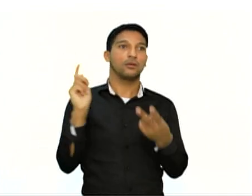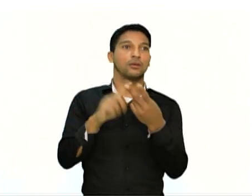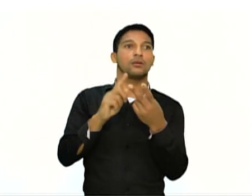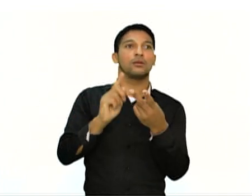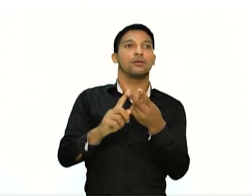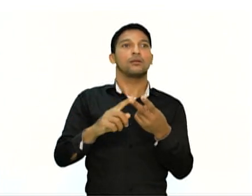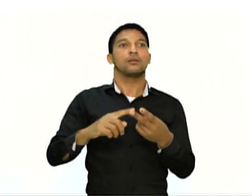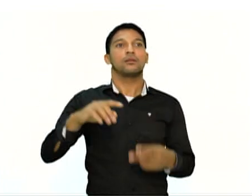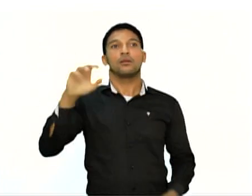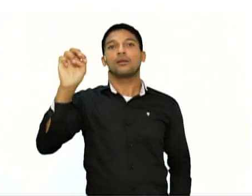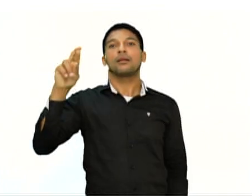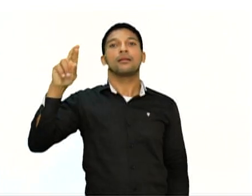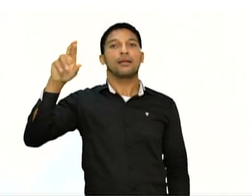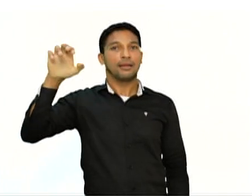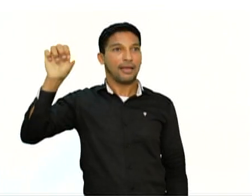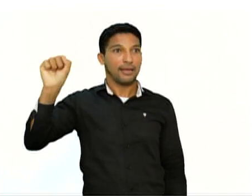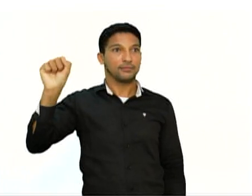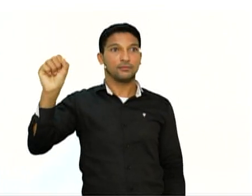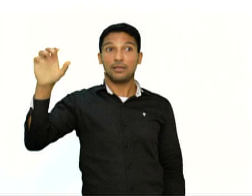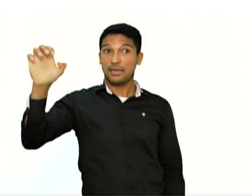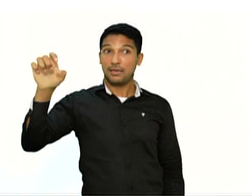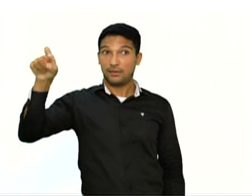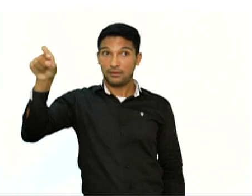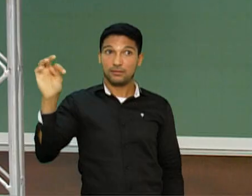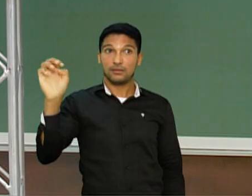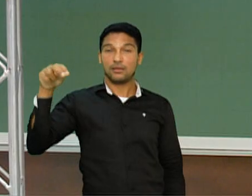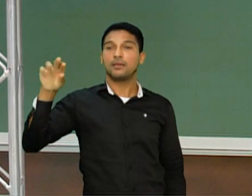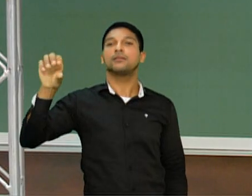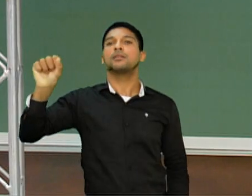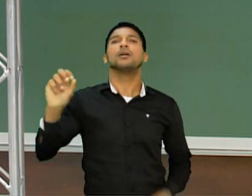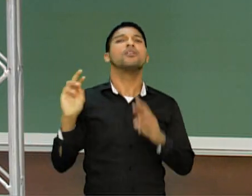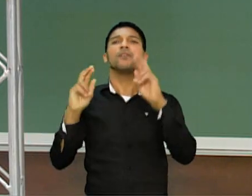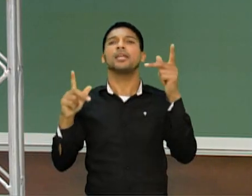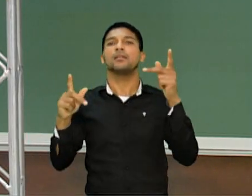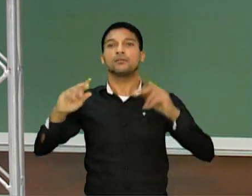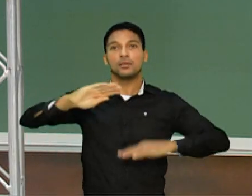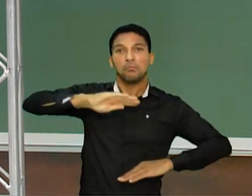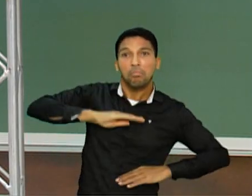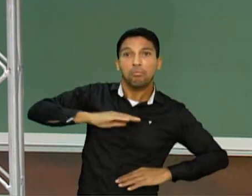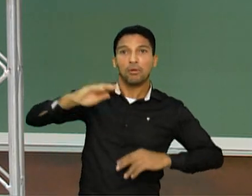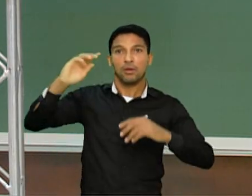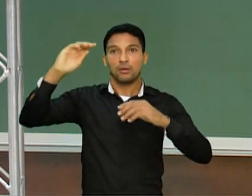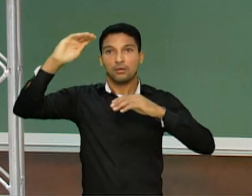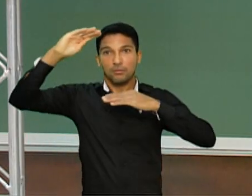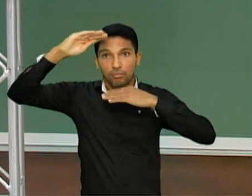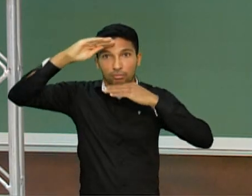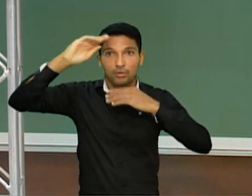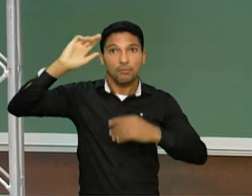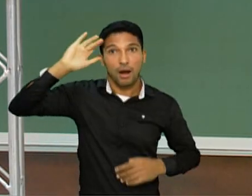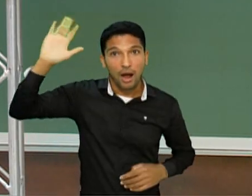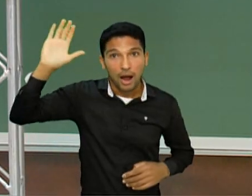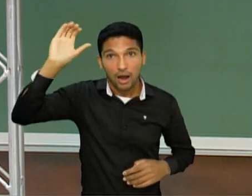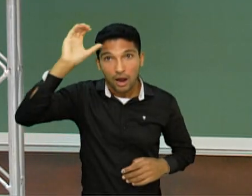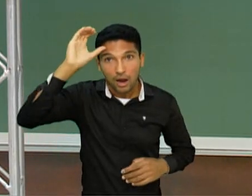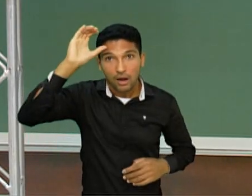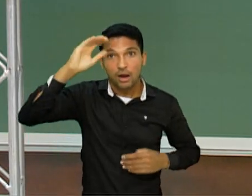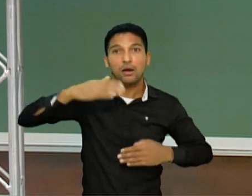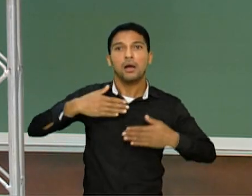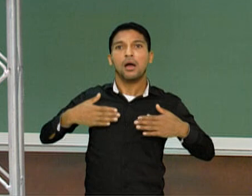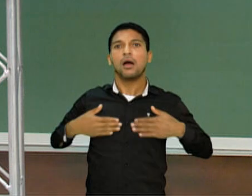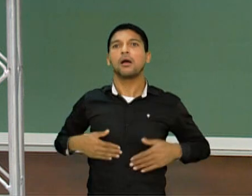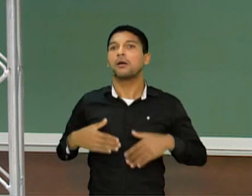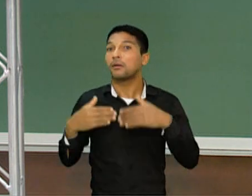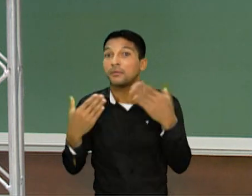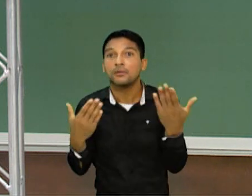minutos para dar a sua resposta. Lembrando, você vai escrever com as suas palavras. Eu vou mostrar uma possível resposta,